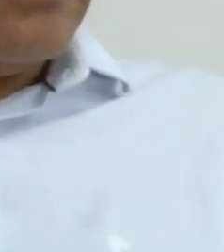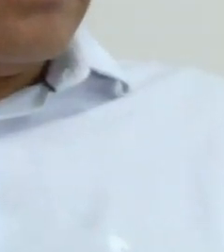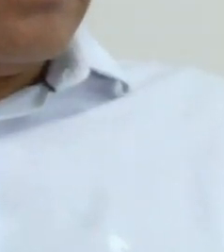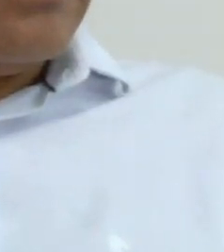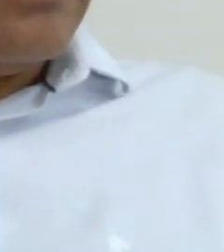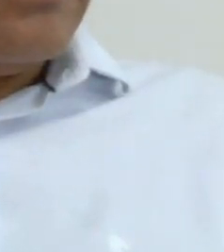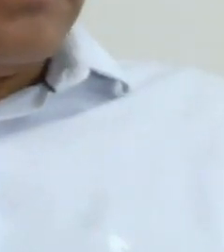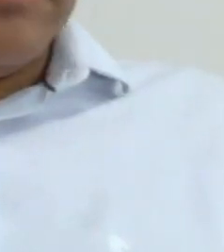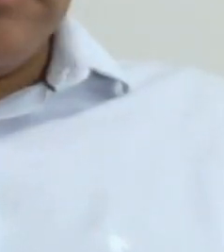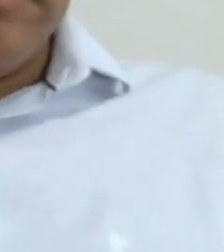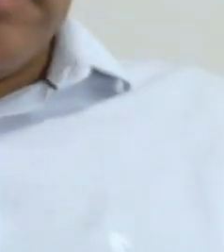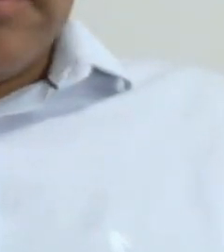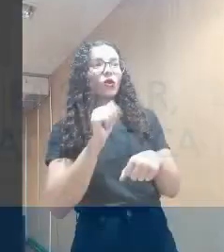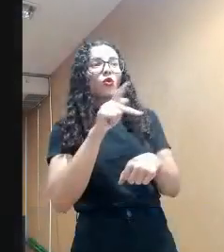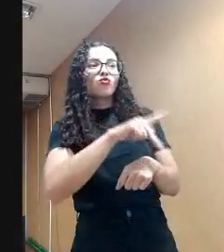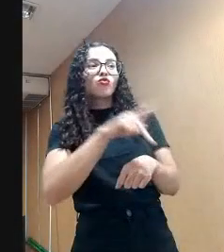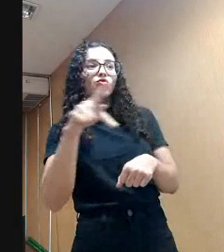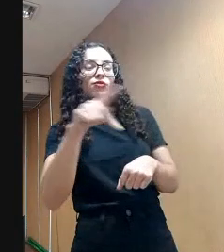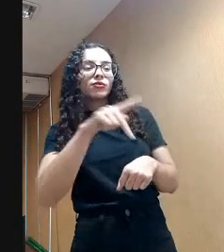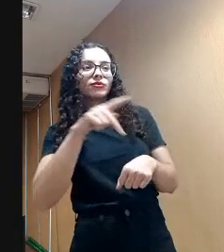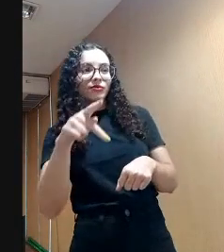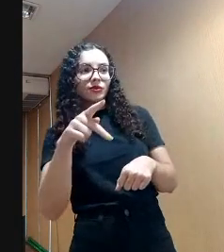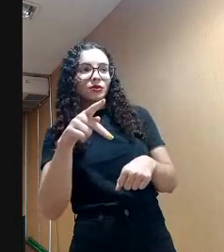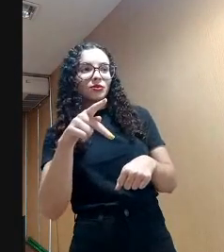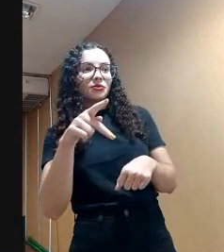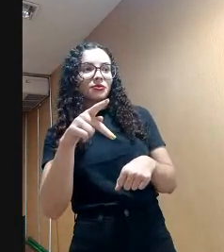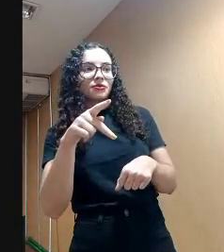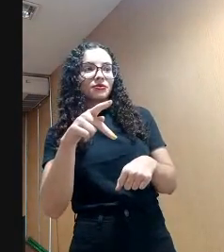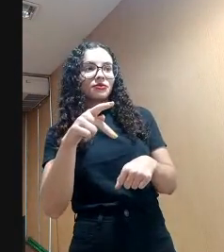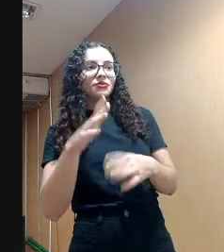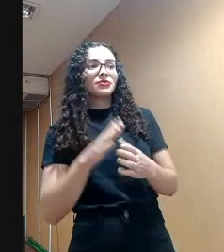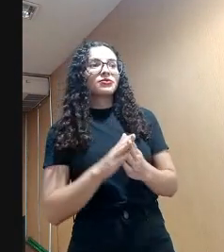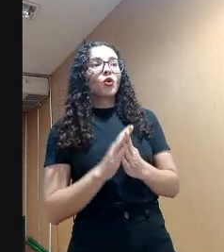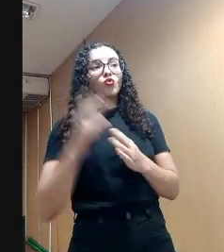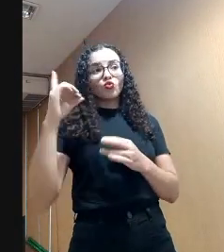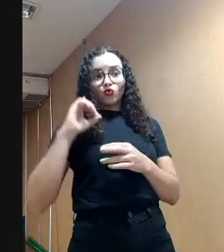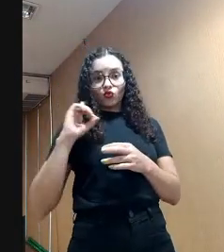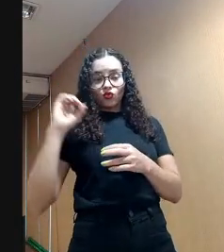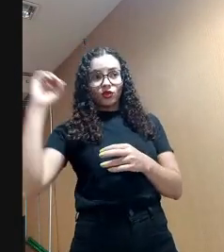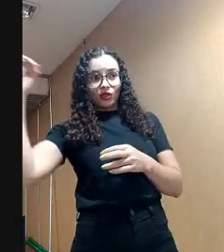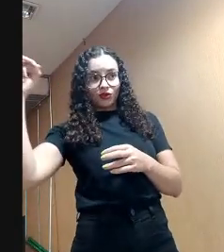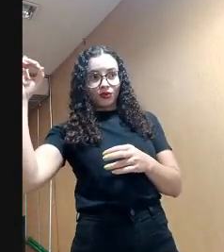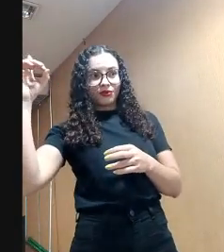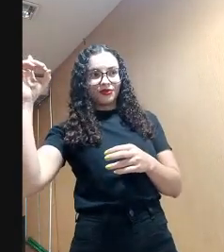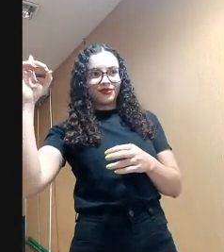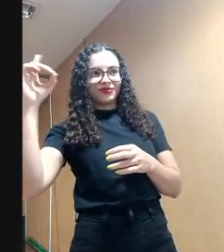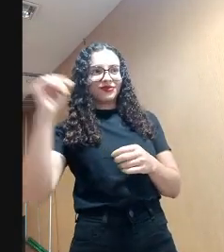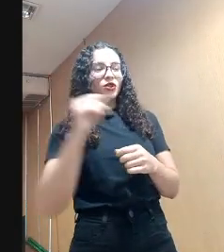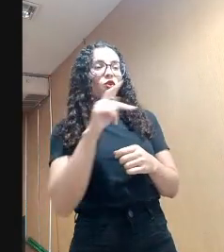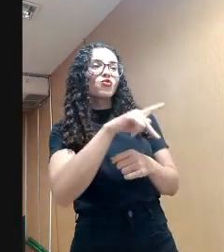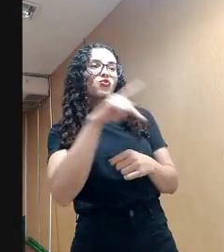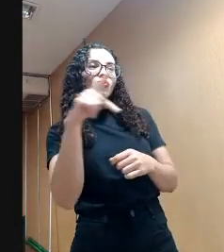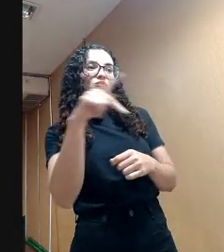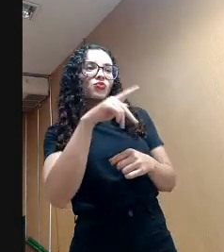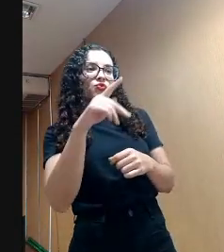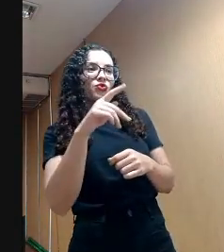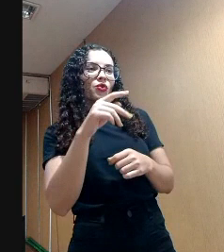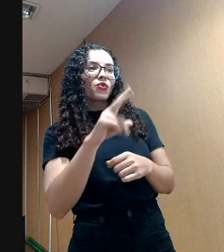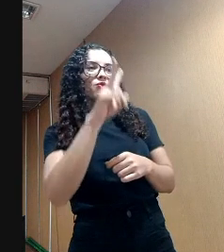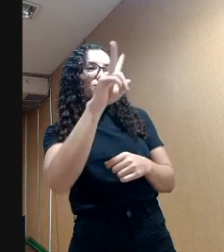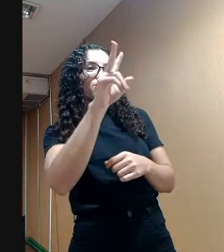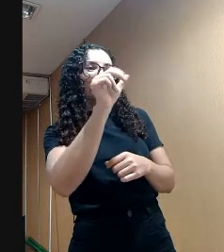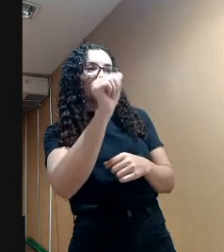Para a presidência de honra desta solenidade, convidamos o senhor reitor do Instituto Federal de Educação, Ciência e Tecnologia